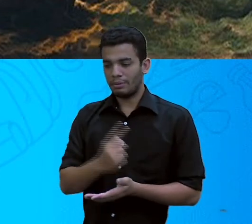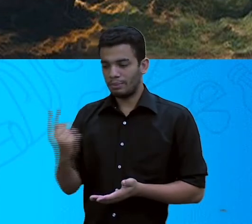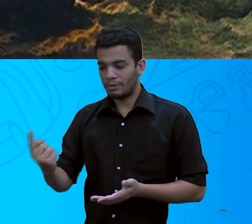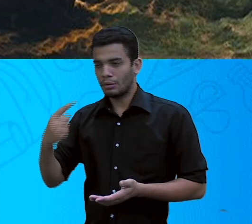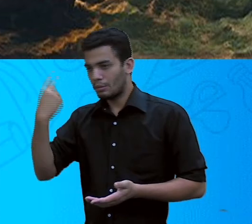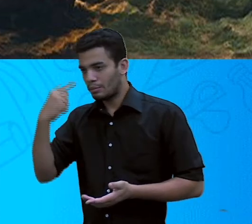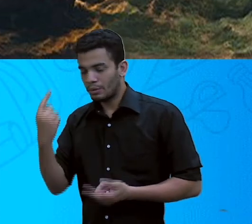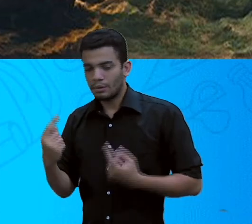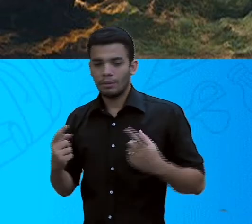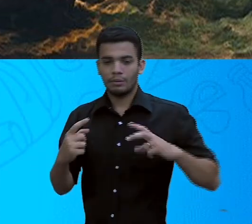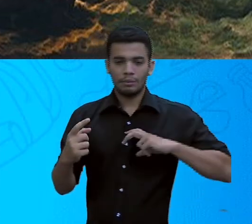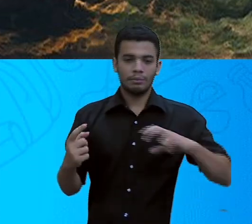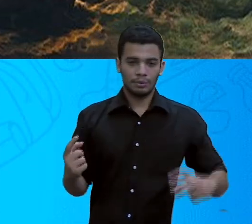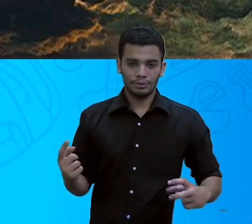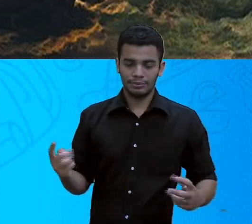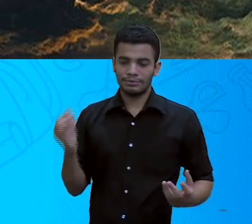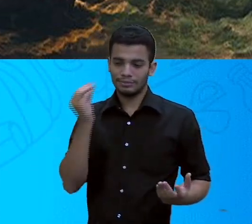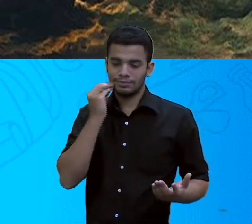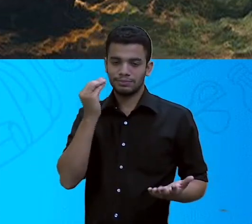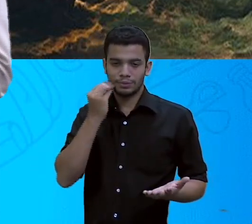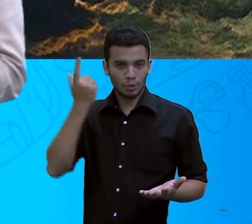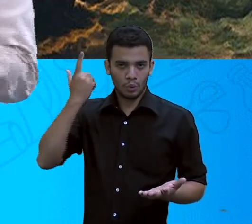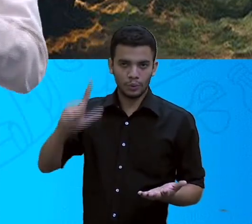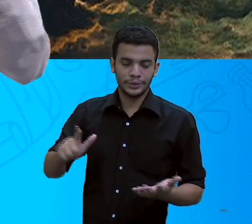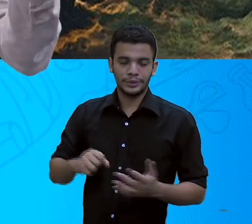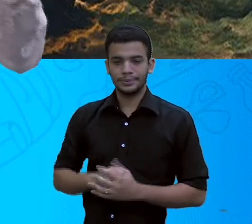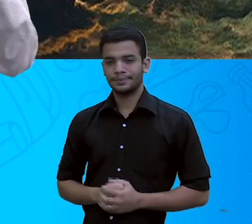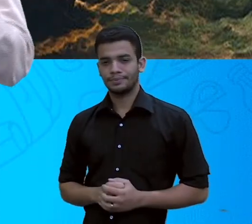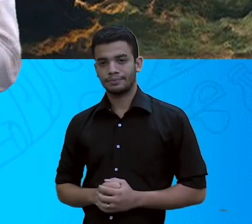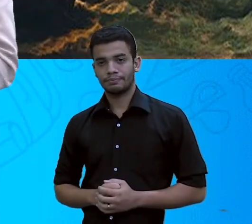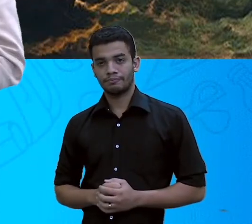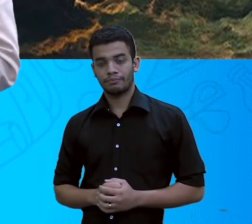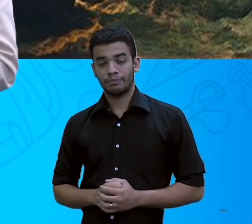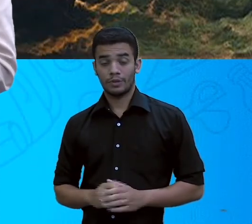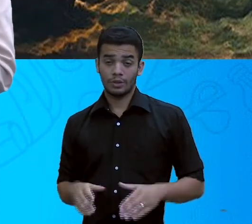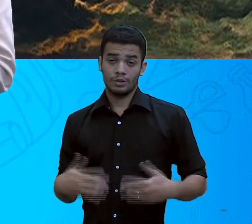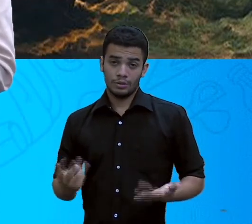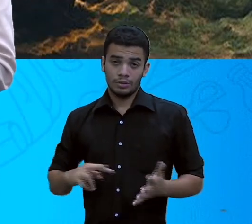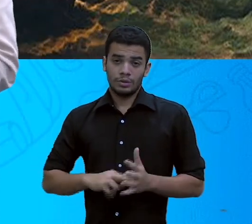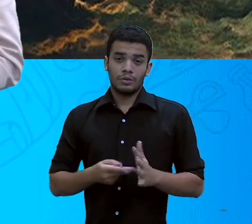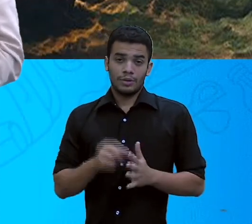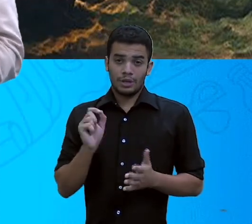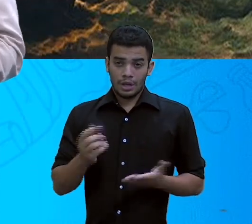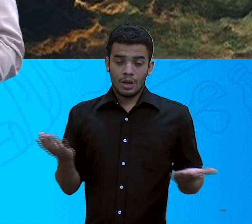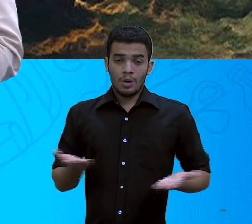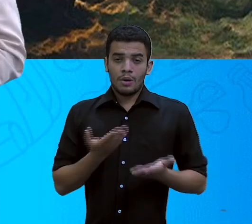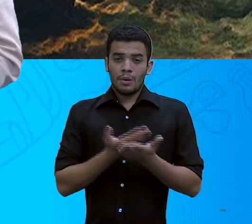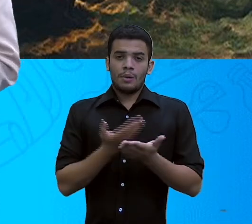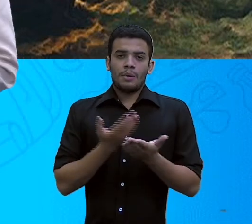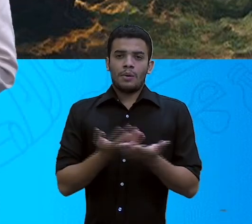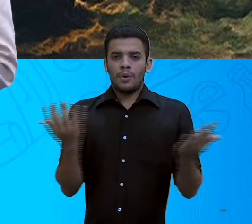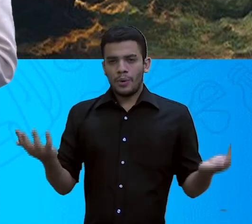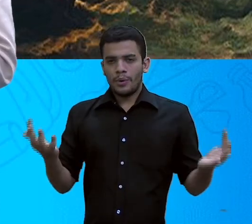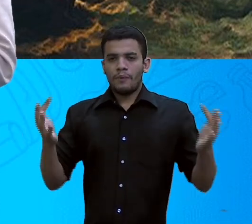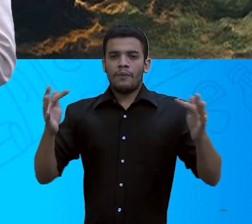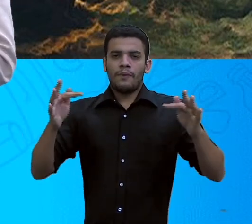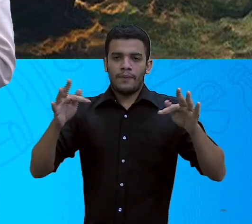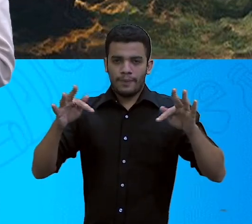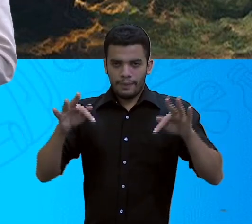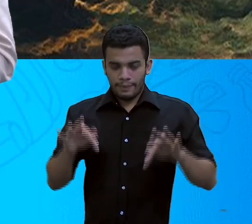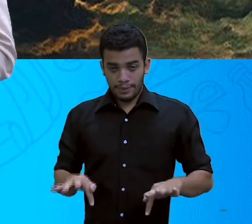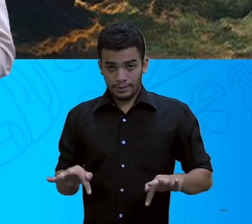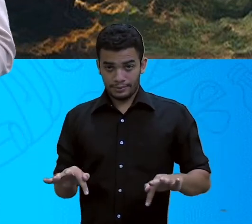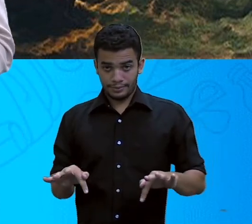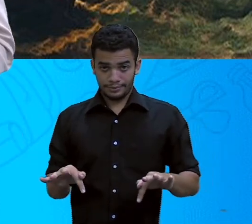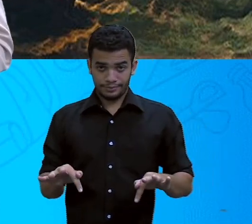perto, Sacramento e Buenos Aires. Então, finalizamos mais uma aula. Para acessar as nossas atividades